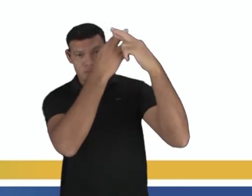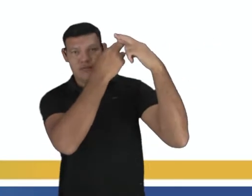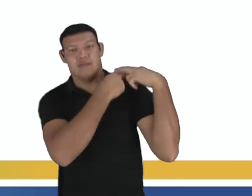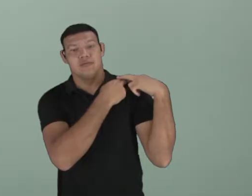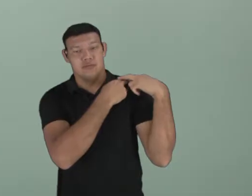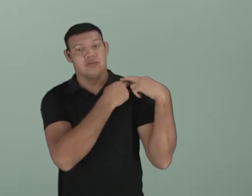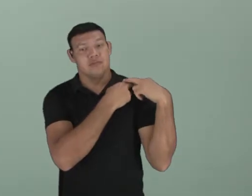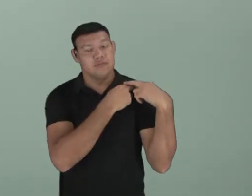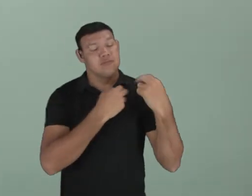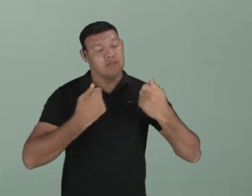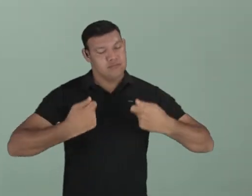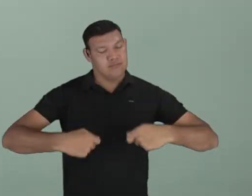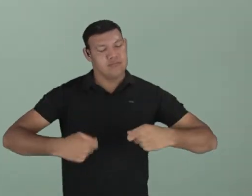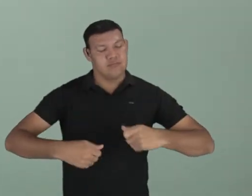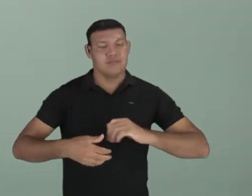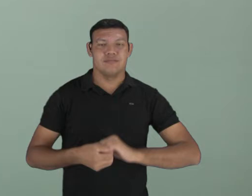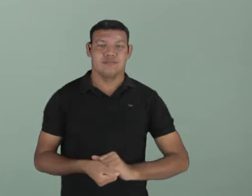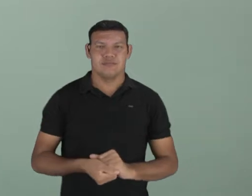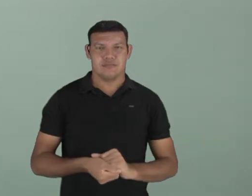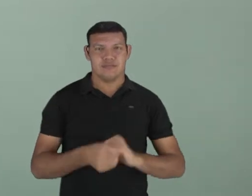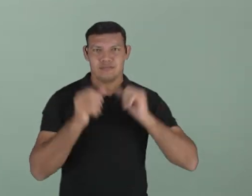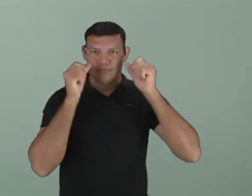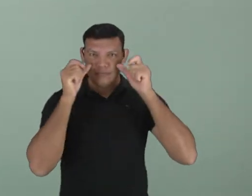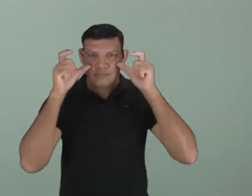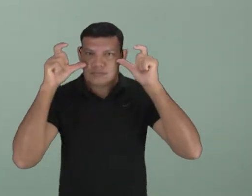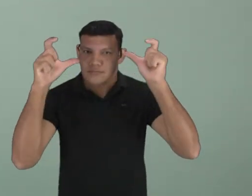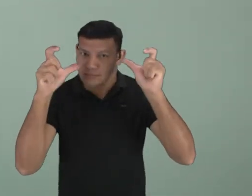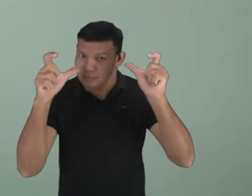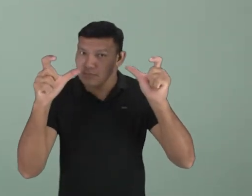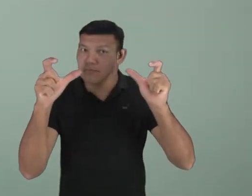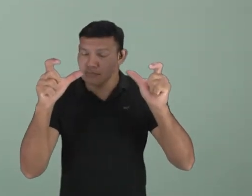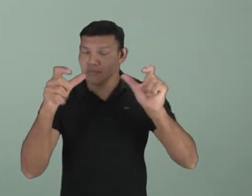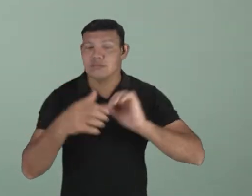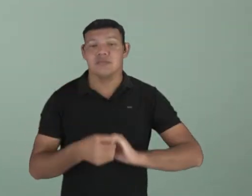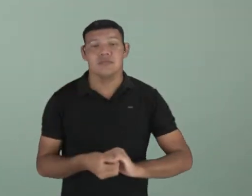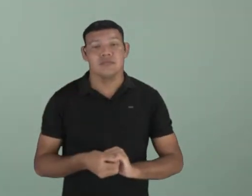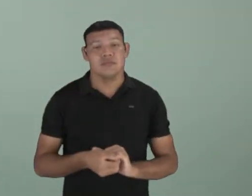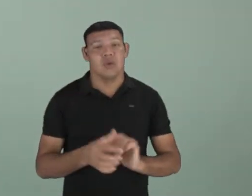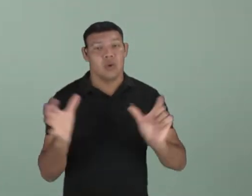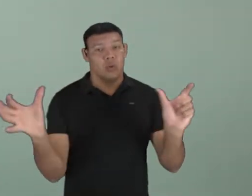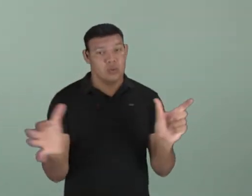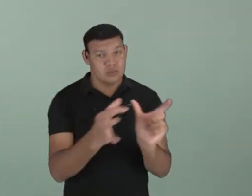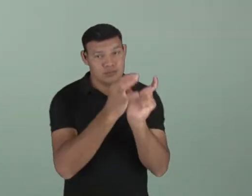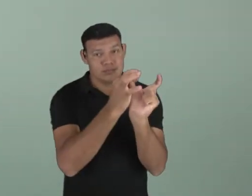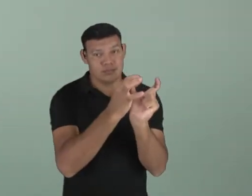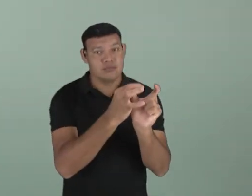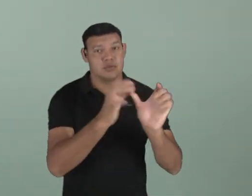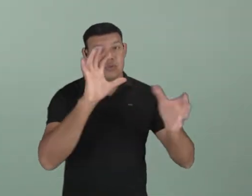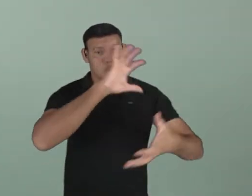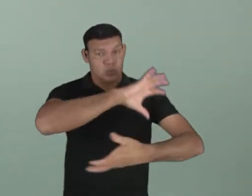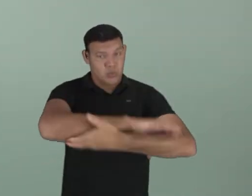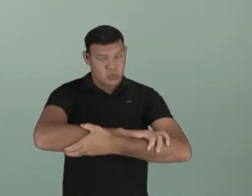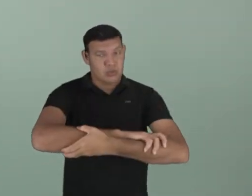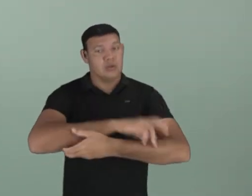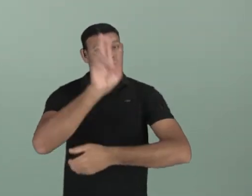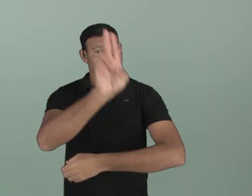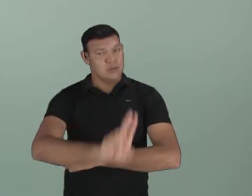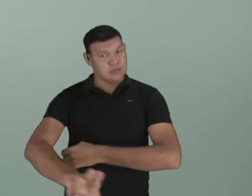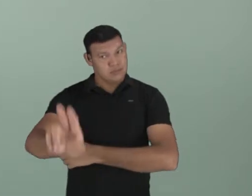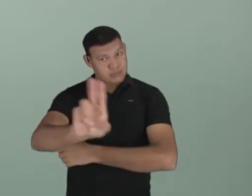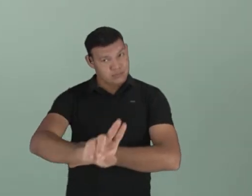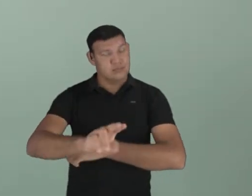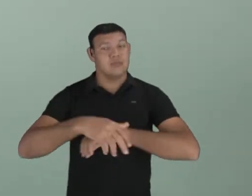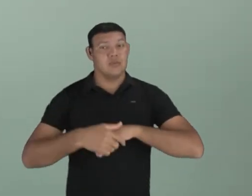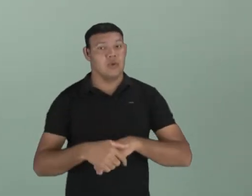função almejada. Ou seja, prestem bastante atenção na conjunção, no conectivo que você vai